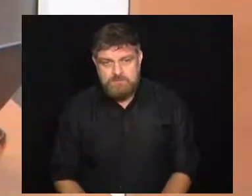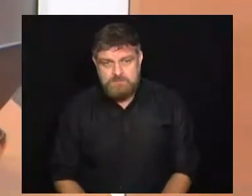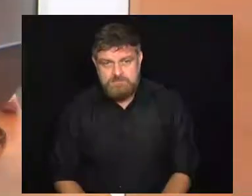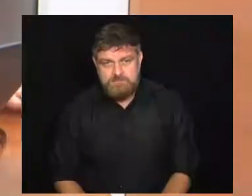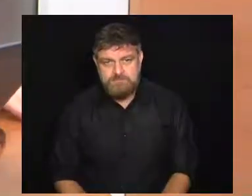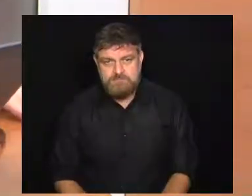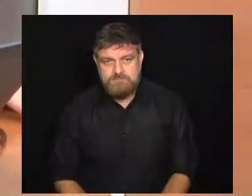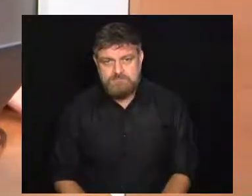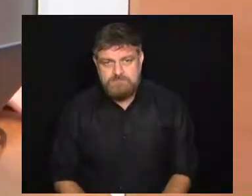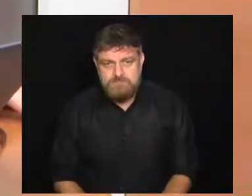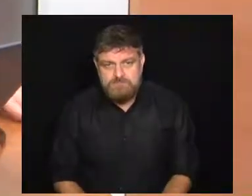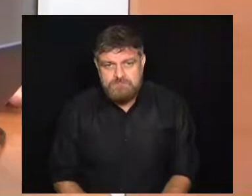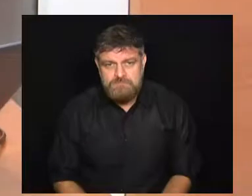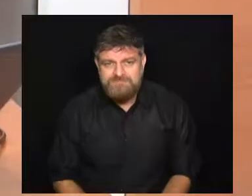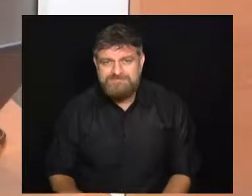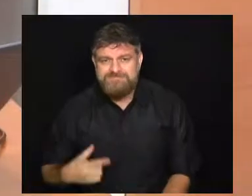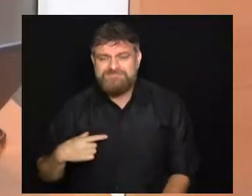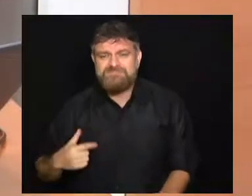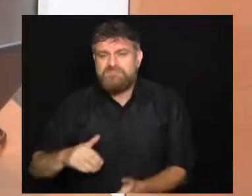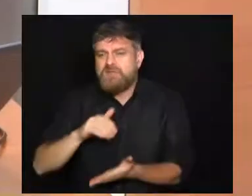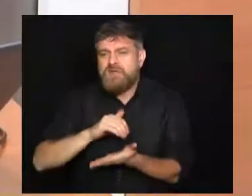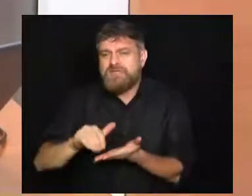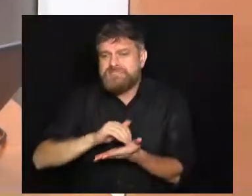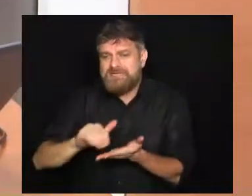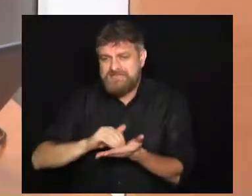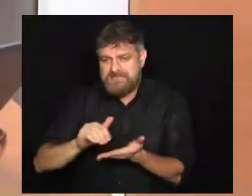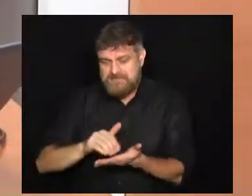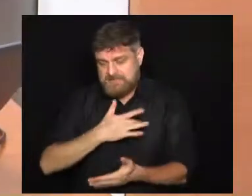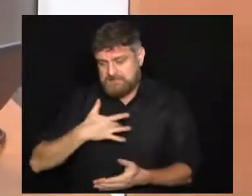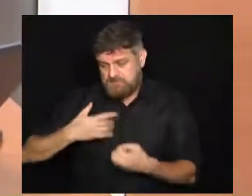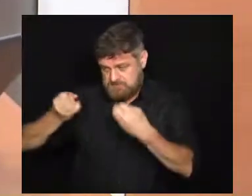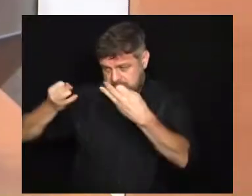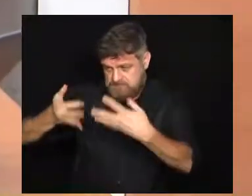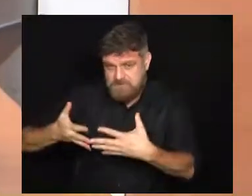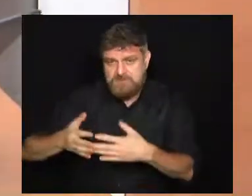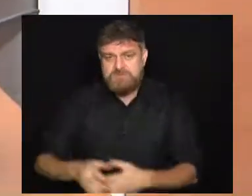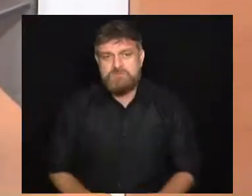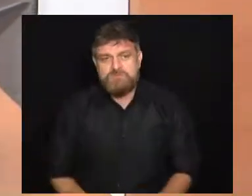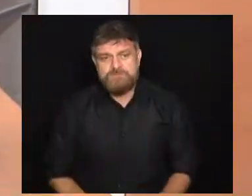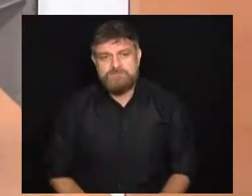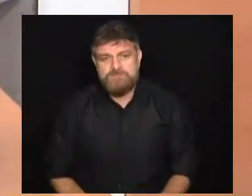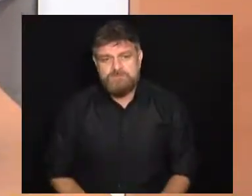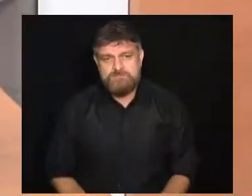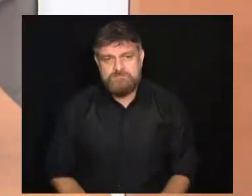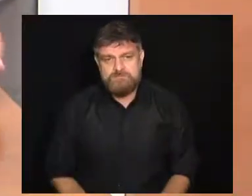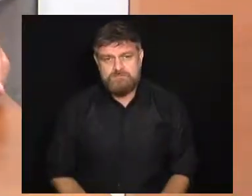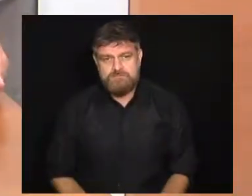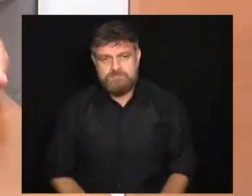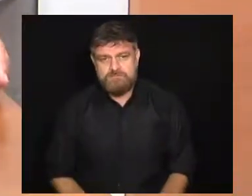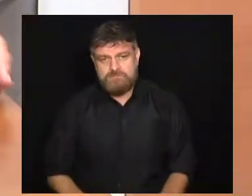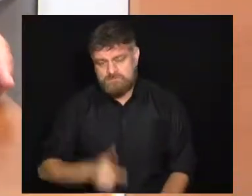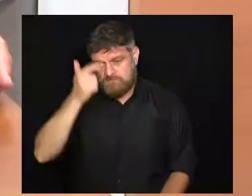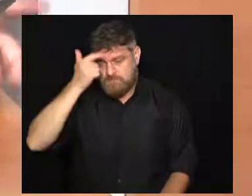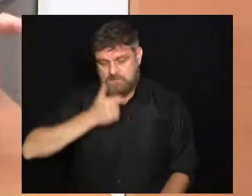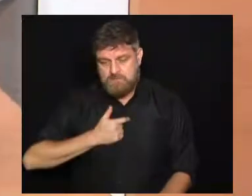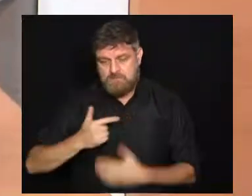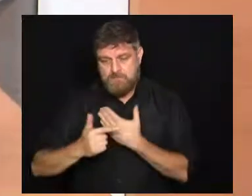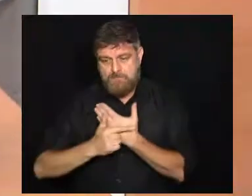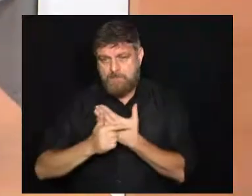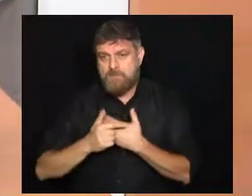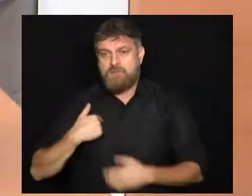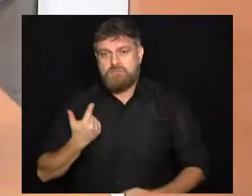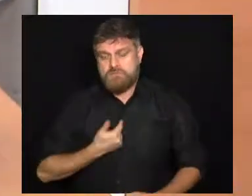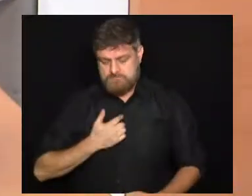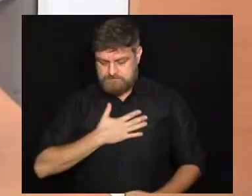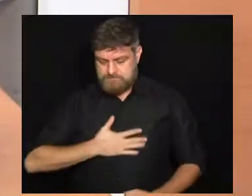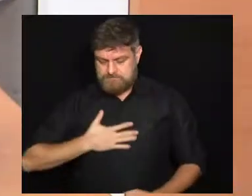exigir prestação de contas por parte da Secretaria e dizer que por parte da Secretaria sempre vai ser um grande prazer estar